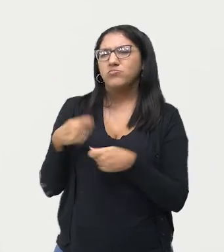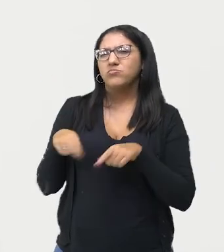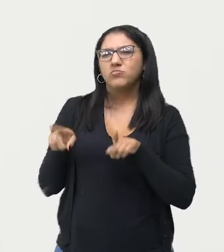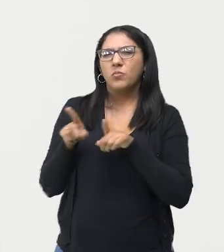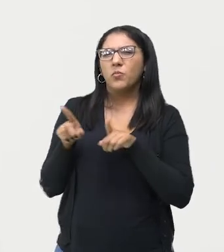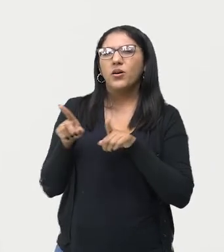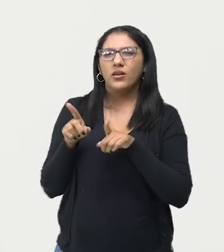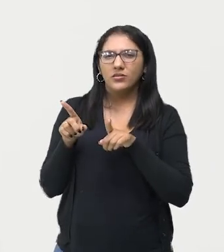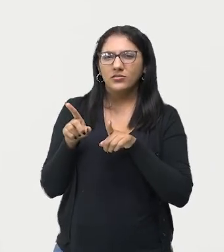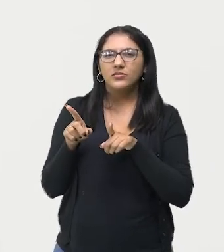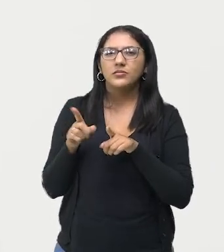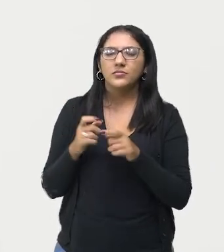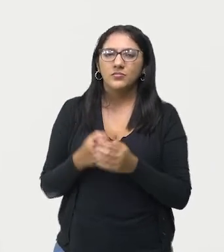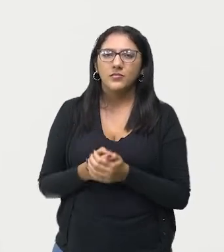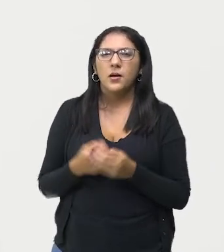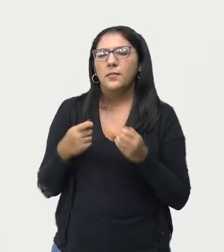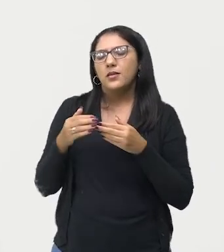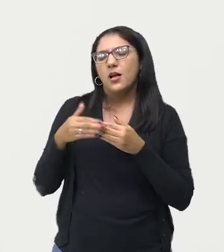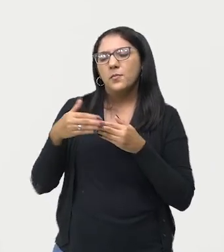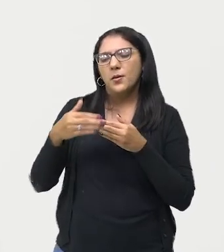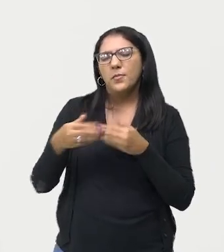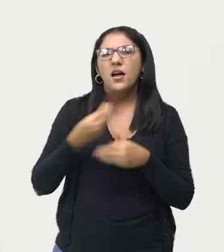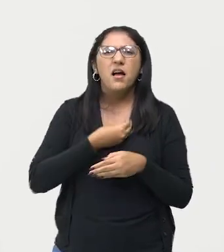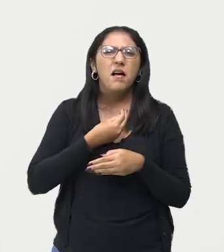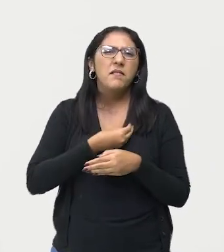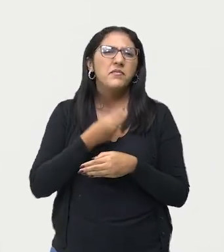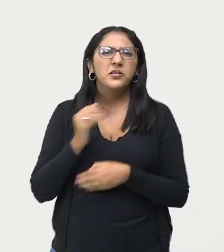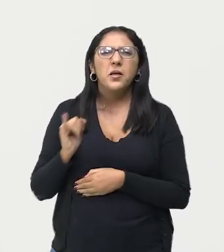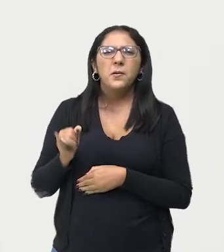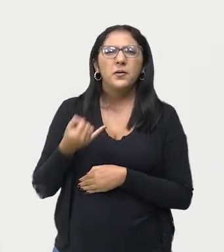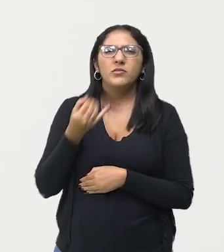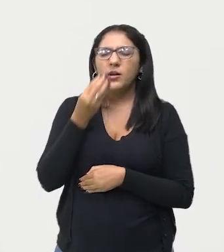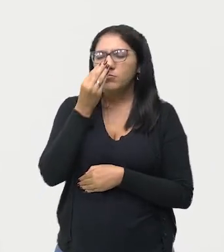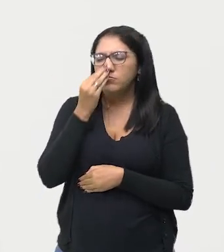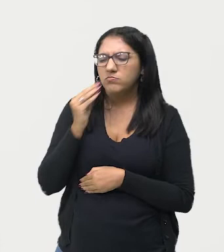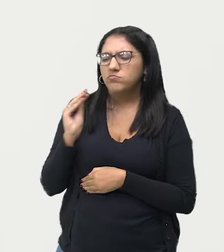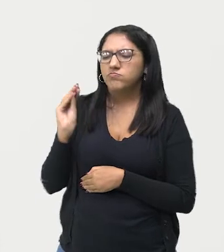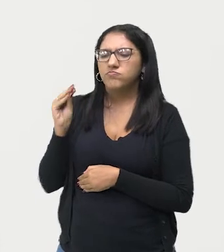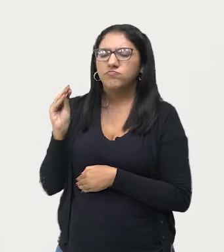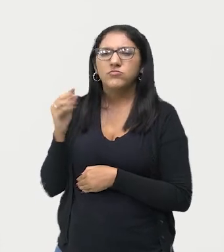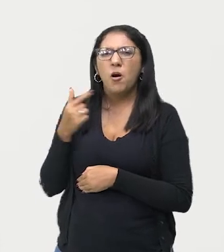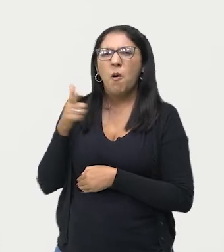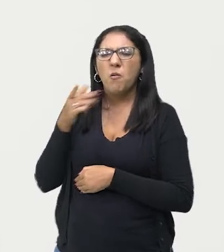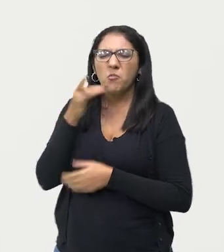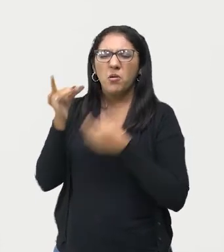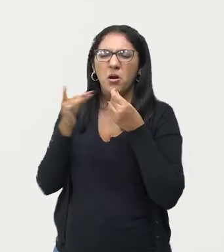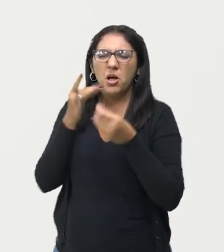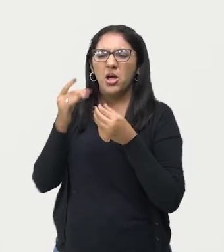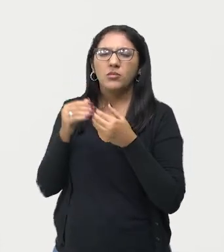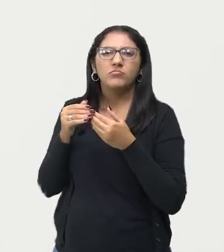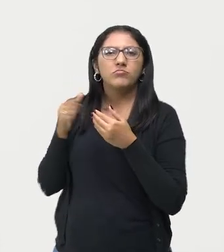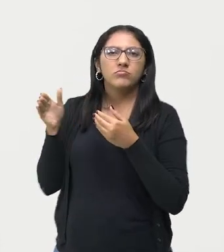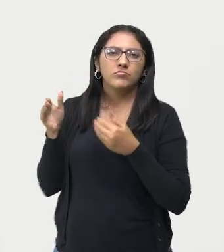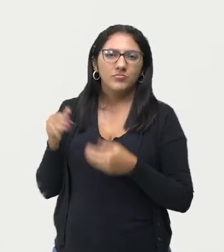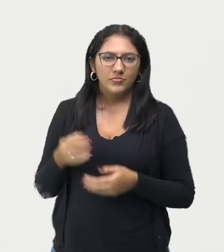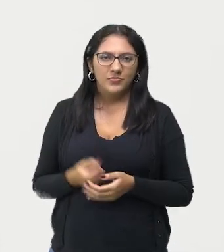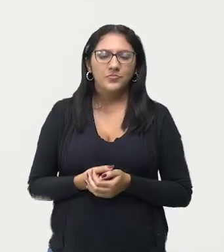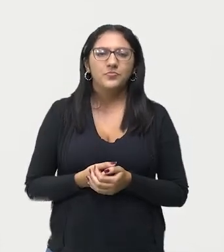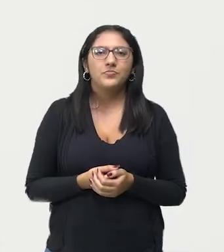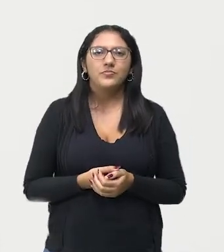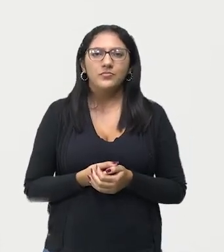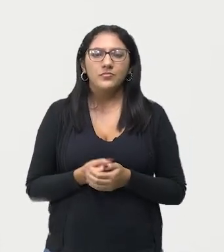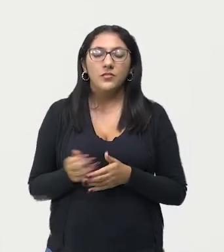então vamos seguir a nossa vida e ouvir menos a opinião alheia. Mas voltemos ao texto e voltemos